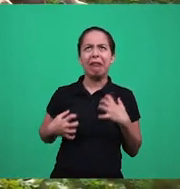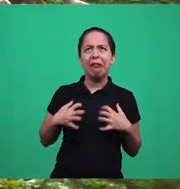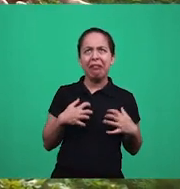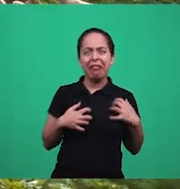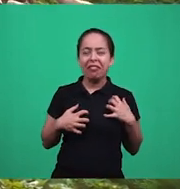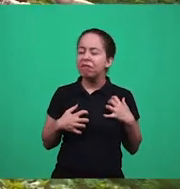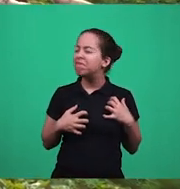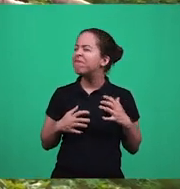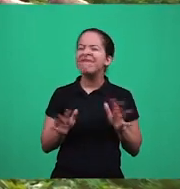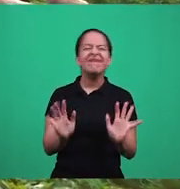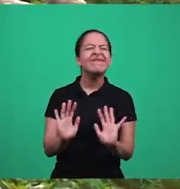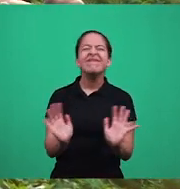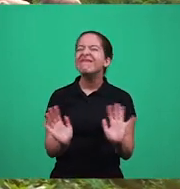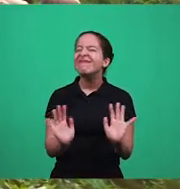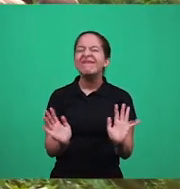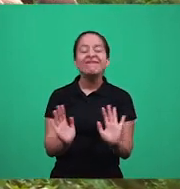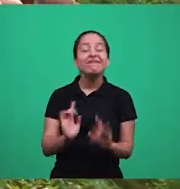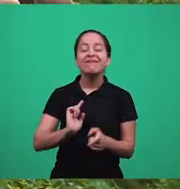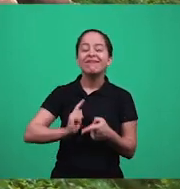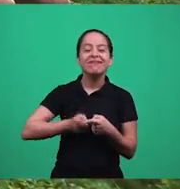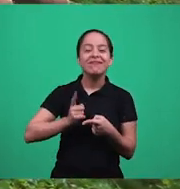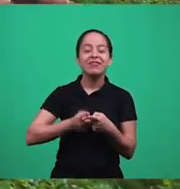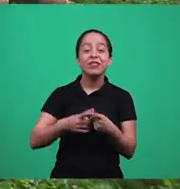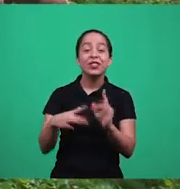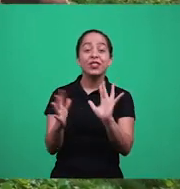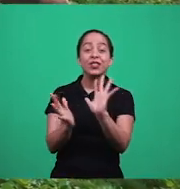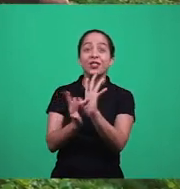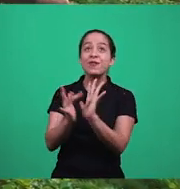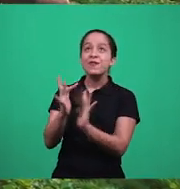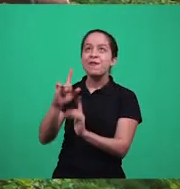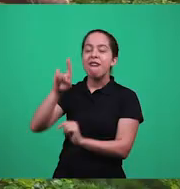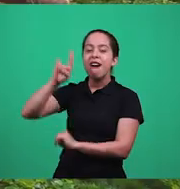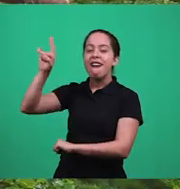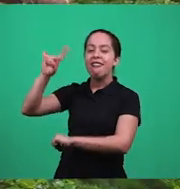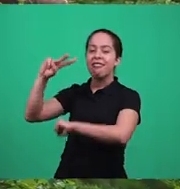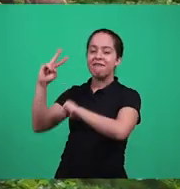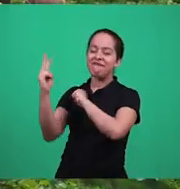Nada tenho que temer, pois Jesus me